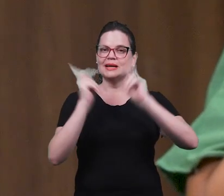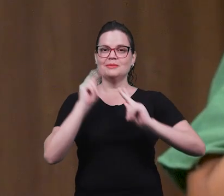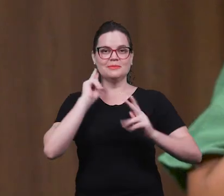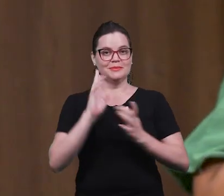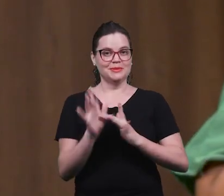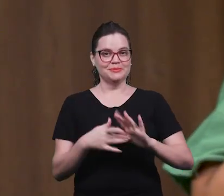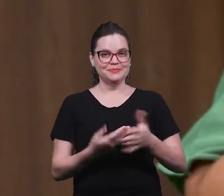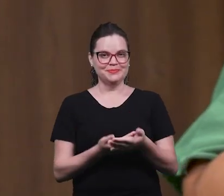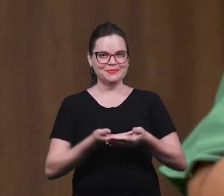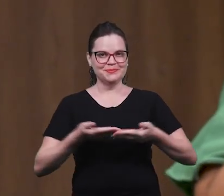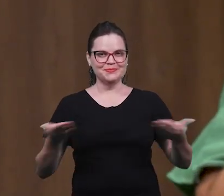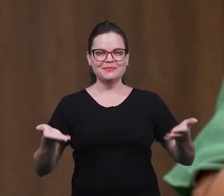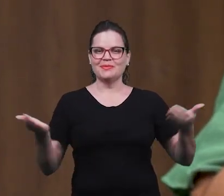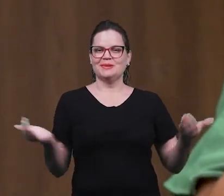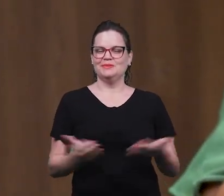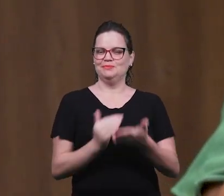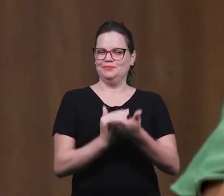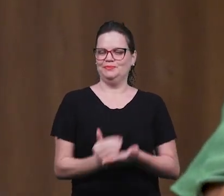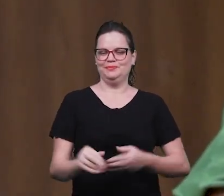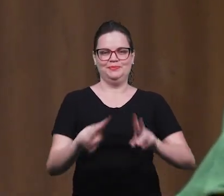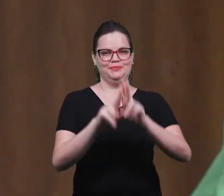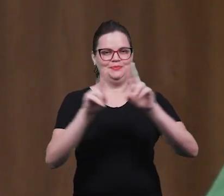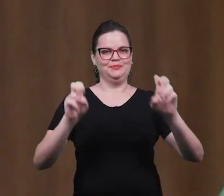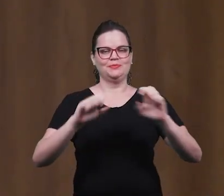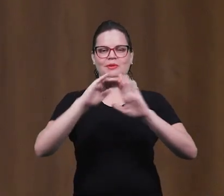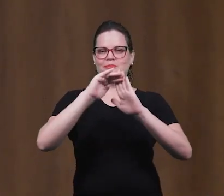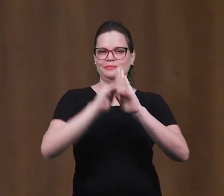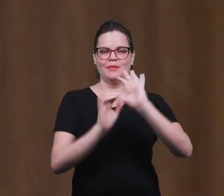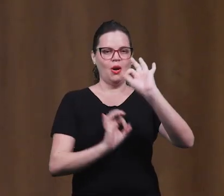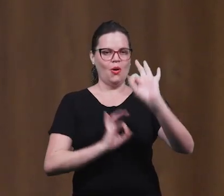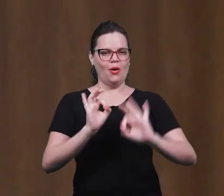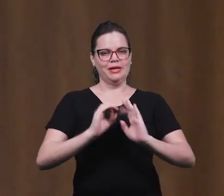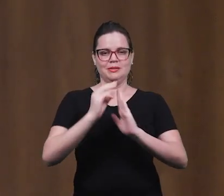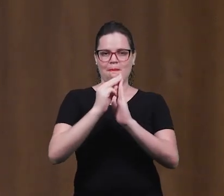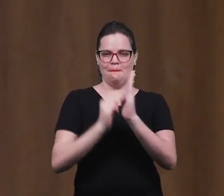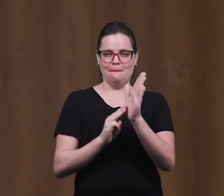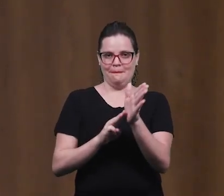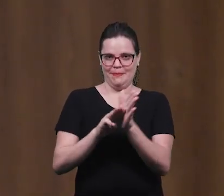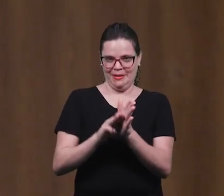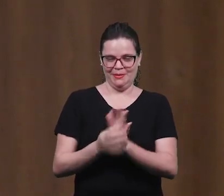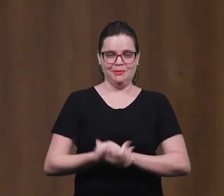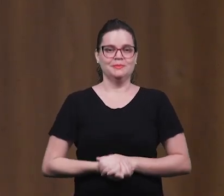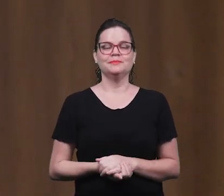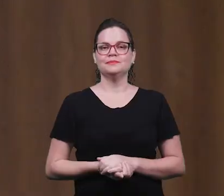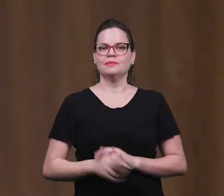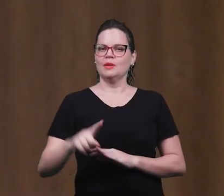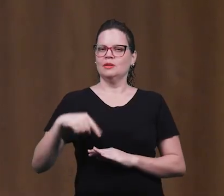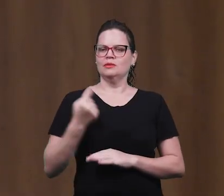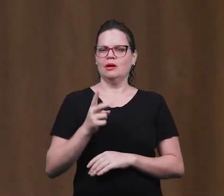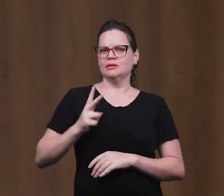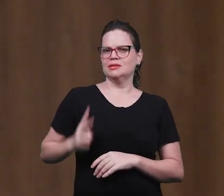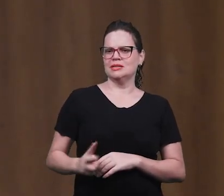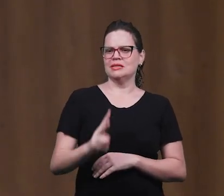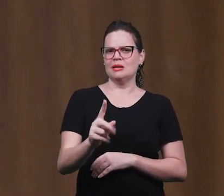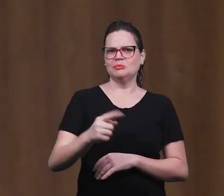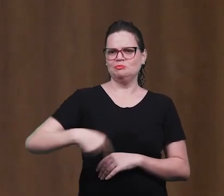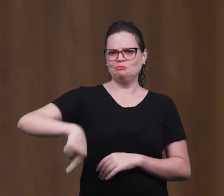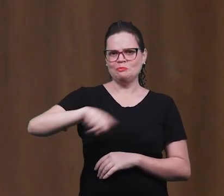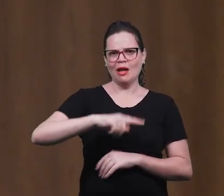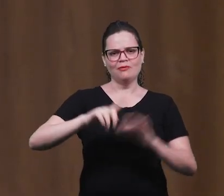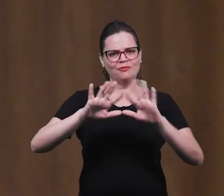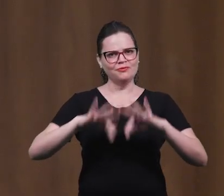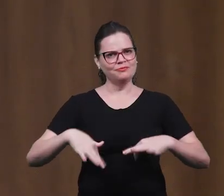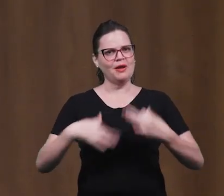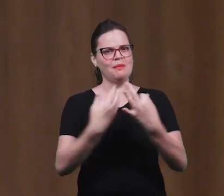A paz do Senhor Jesus. Estamos começando mais um episódio do programa Organização e Método, nosso encontro semanal com